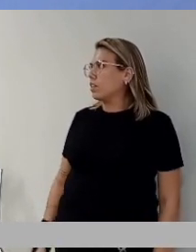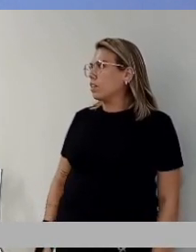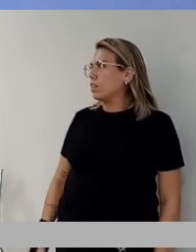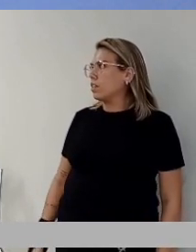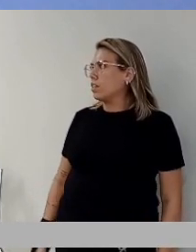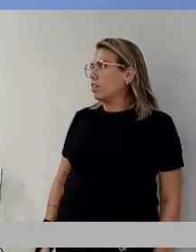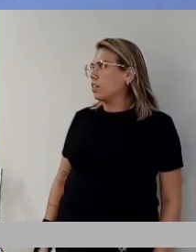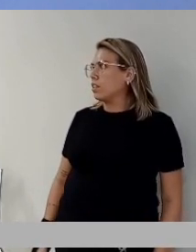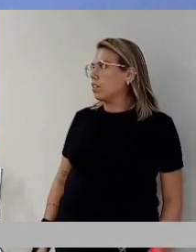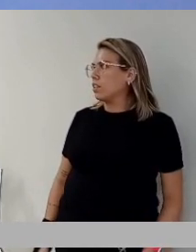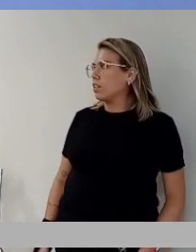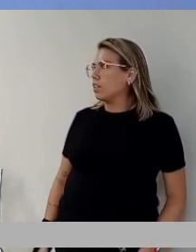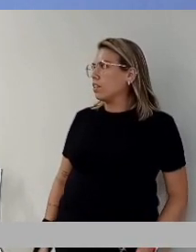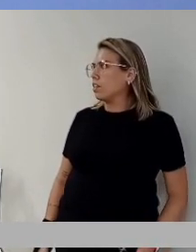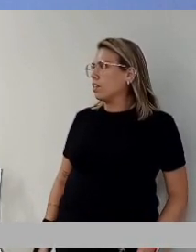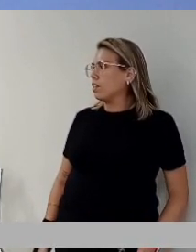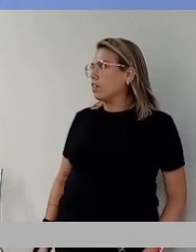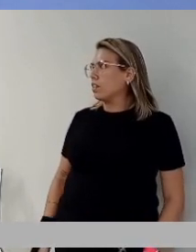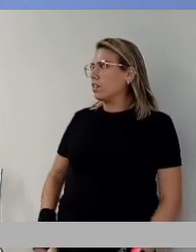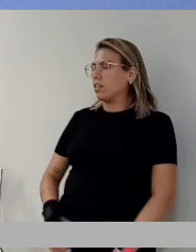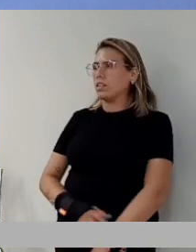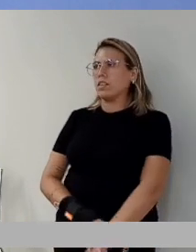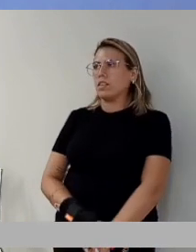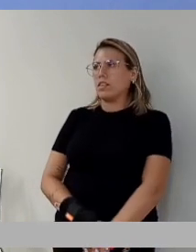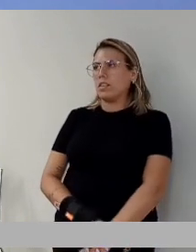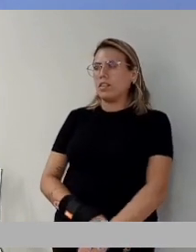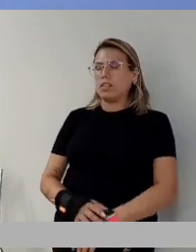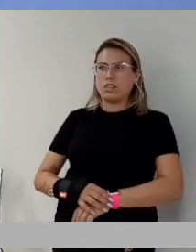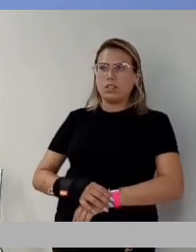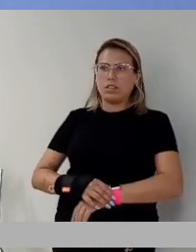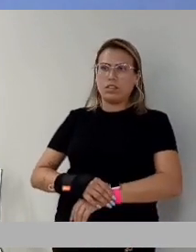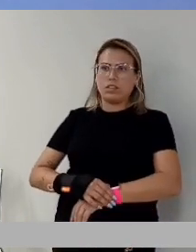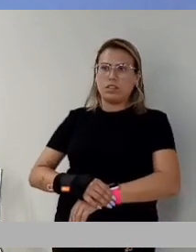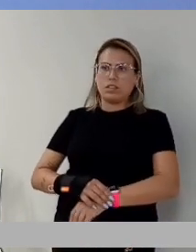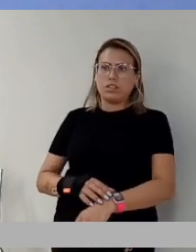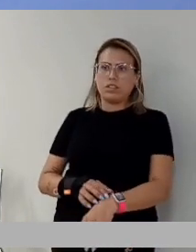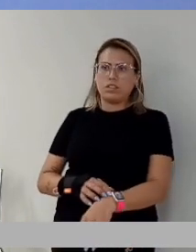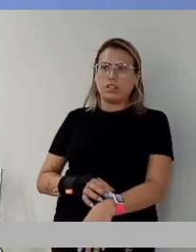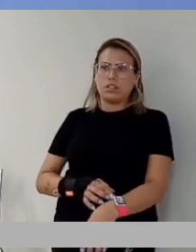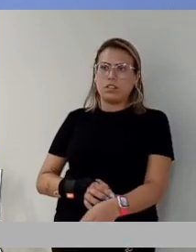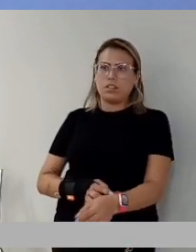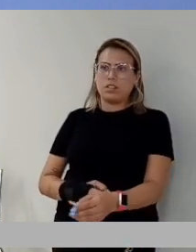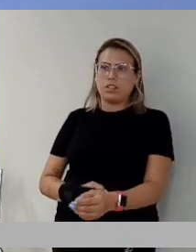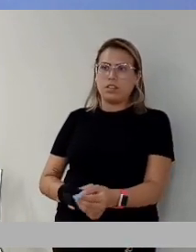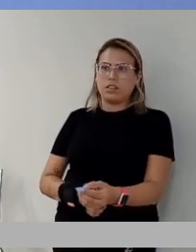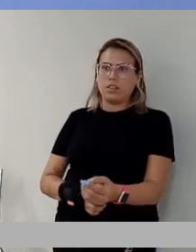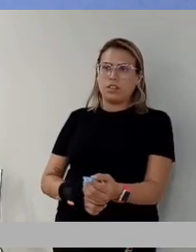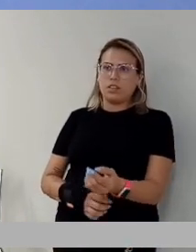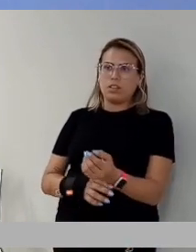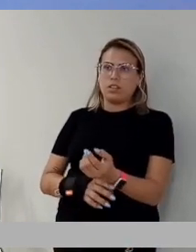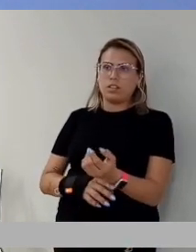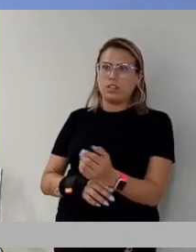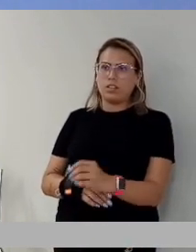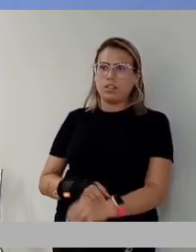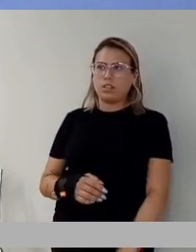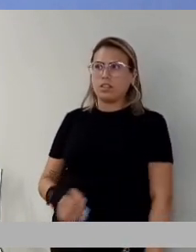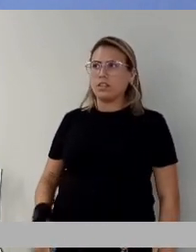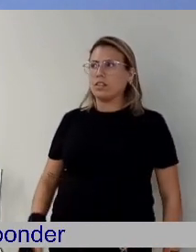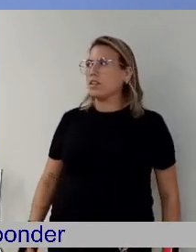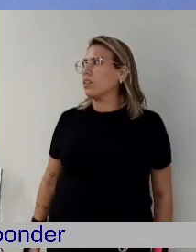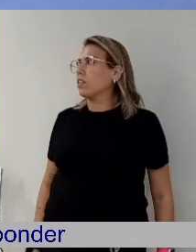pode passar aqui para o Instagram da câmara que será repassado e o secretário irá